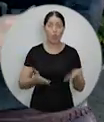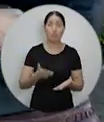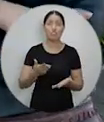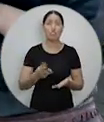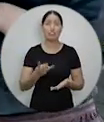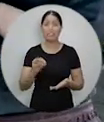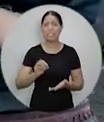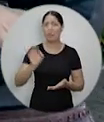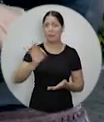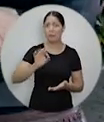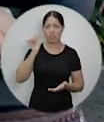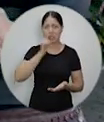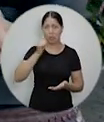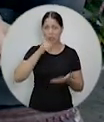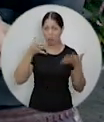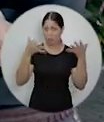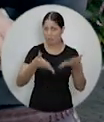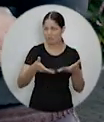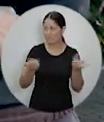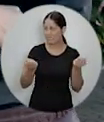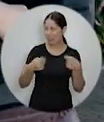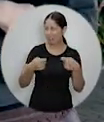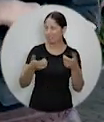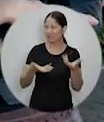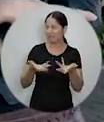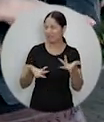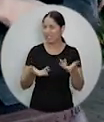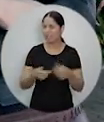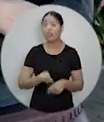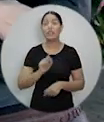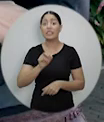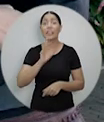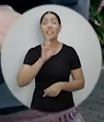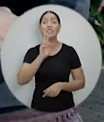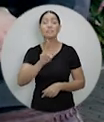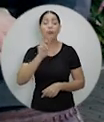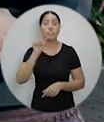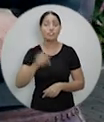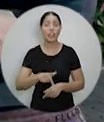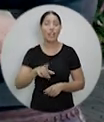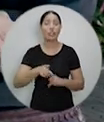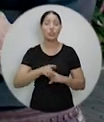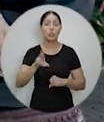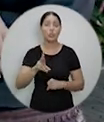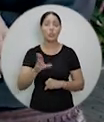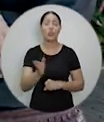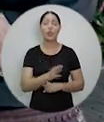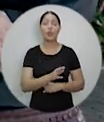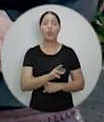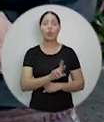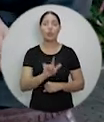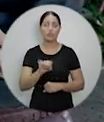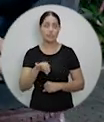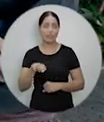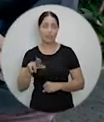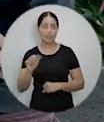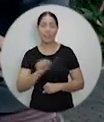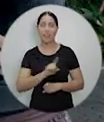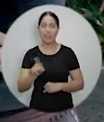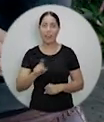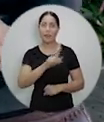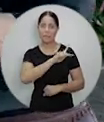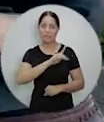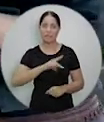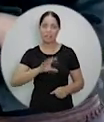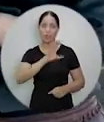do sexo feminino. Mas será que essa legislação é suficiente? Quem responde para a gente é a doutora Luciana Nepomuceno, ela que é